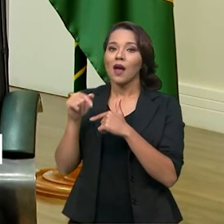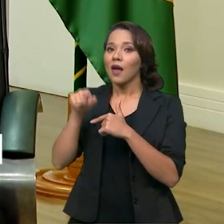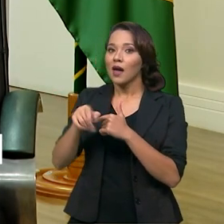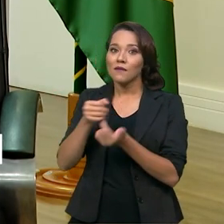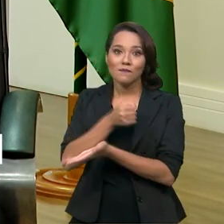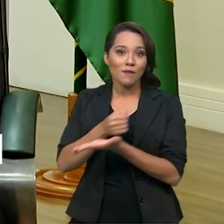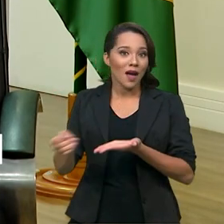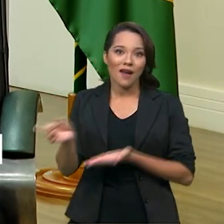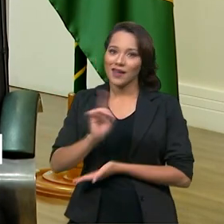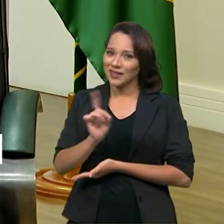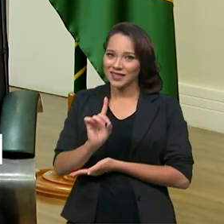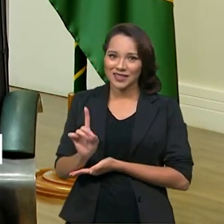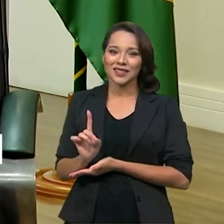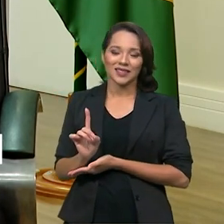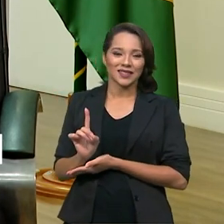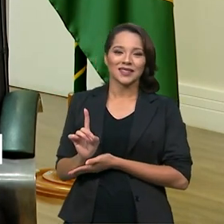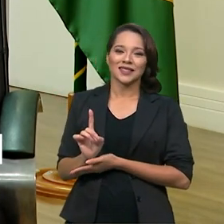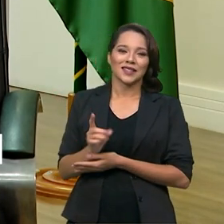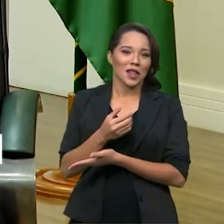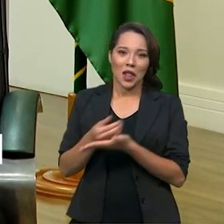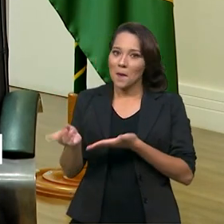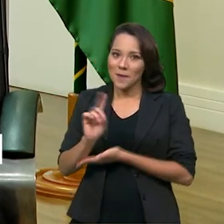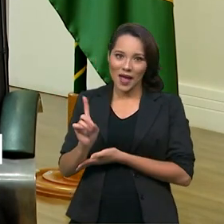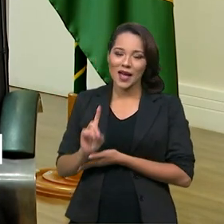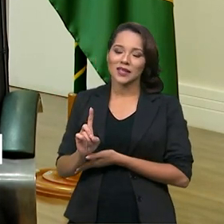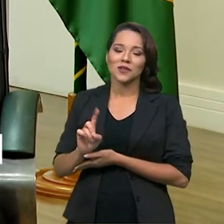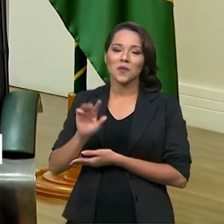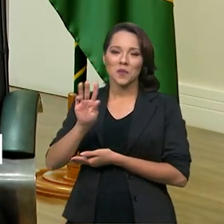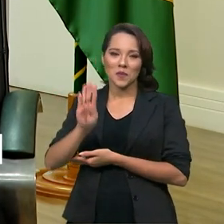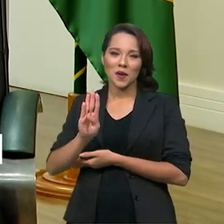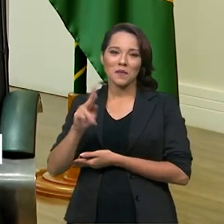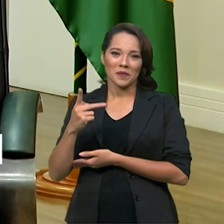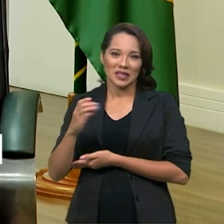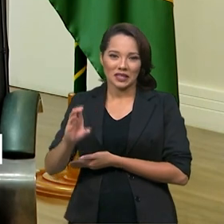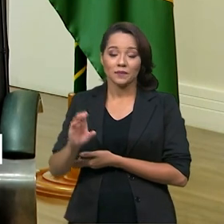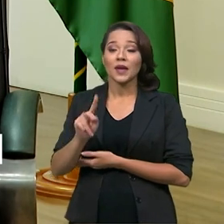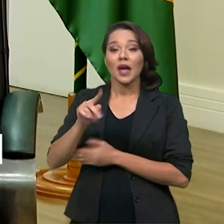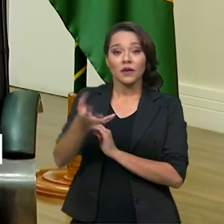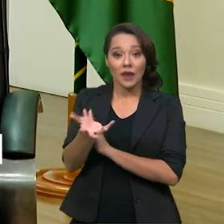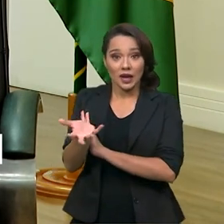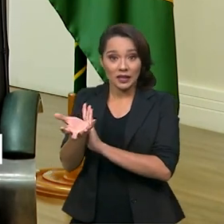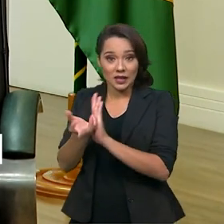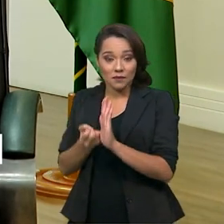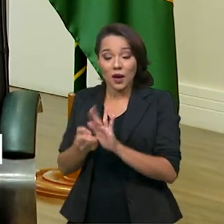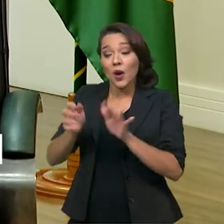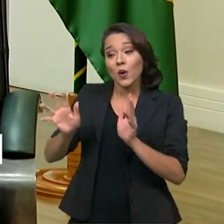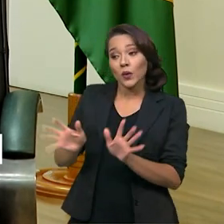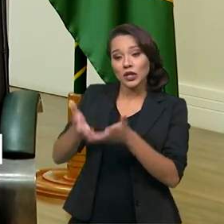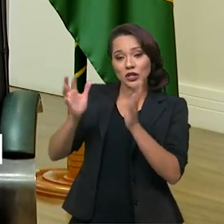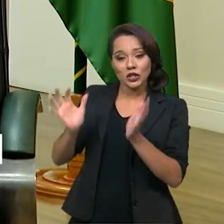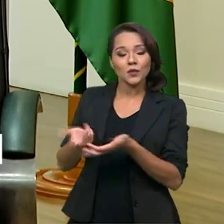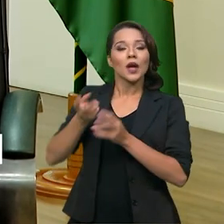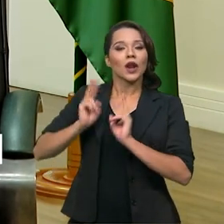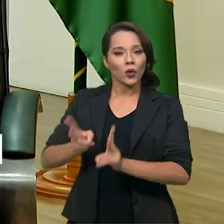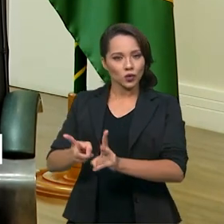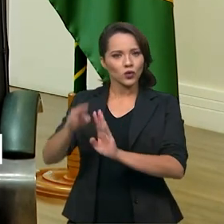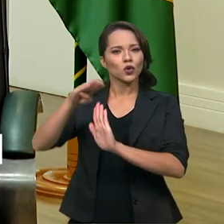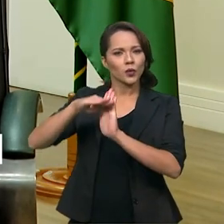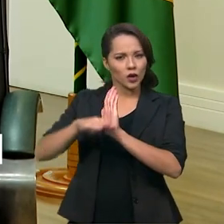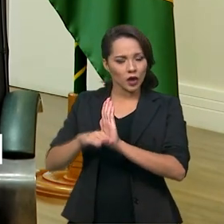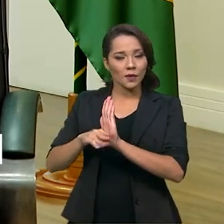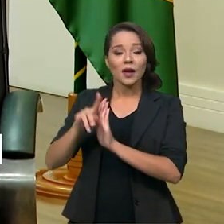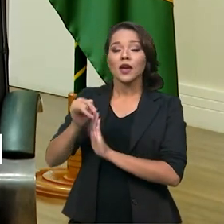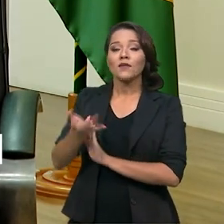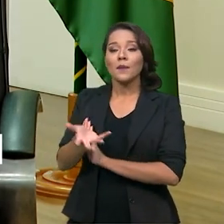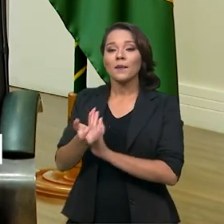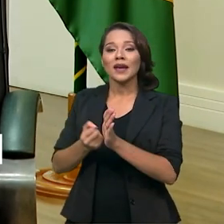não vai perder o benefício prestação continuada. Pelo contrário, ela vai receber um estímulo, ela permanece no programa e vai